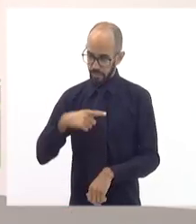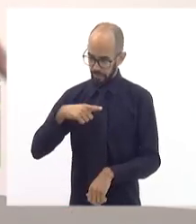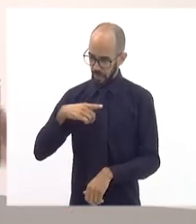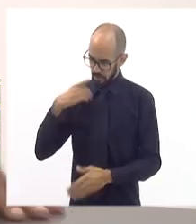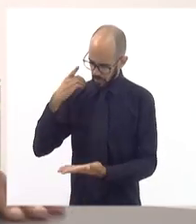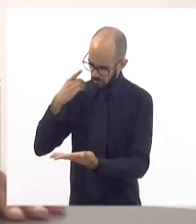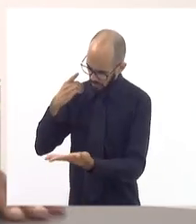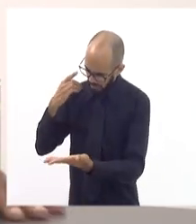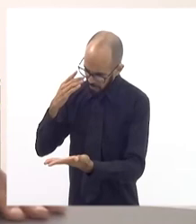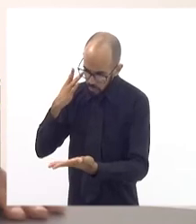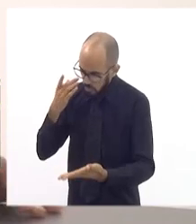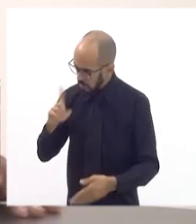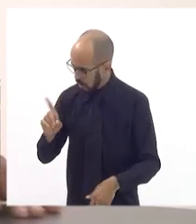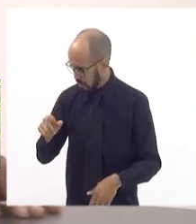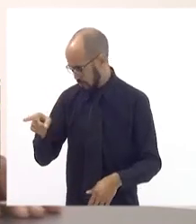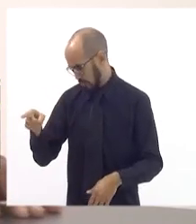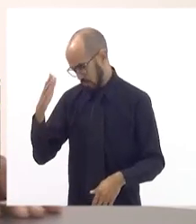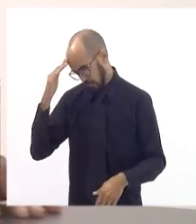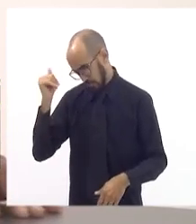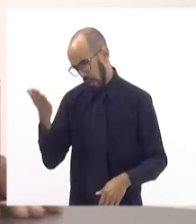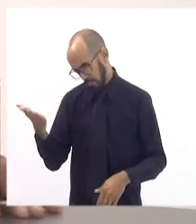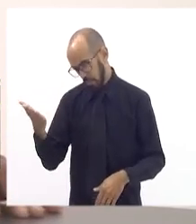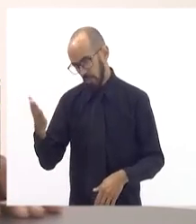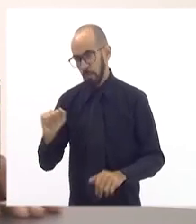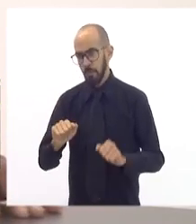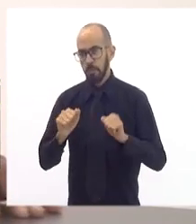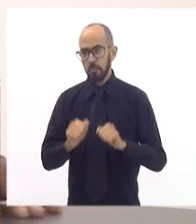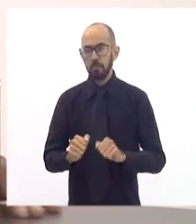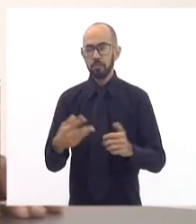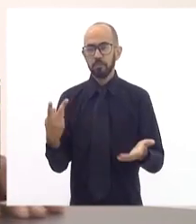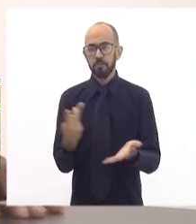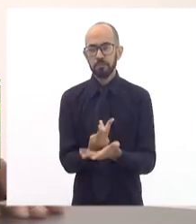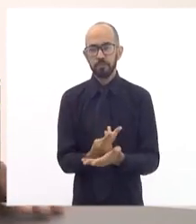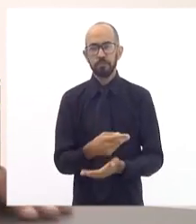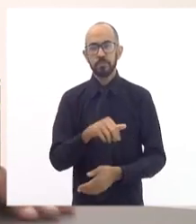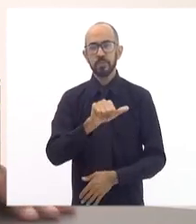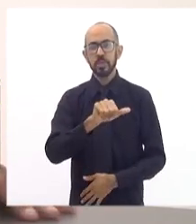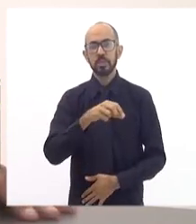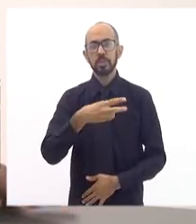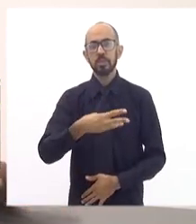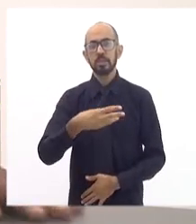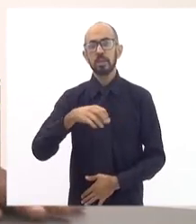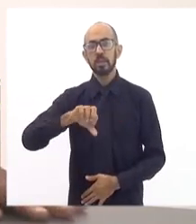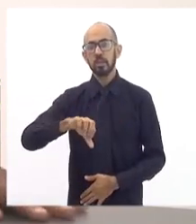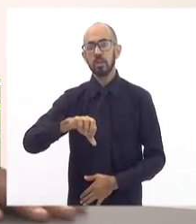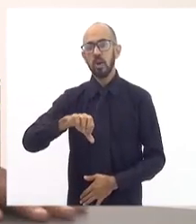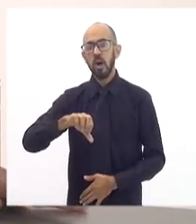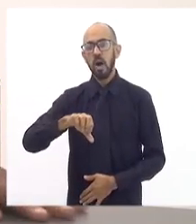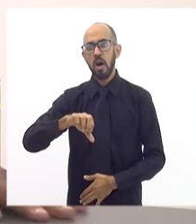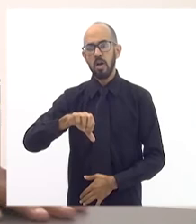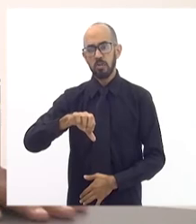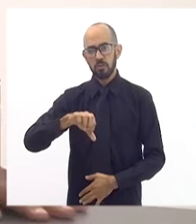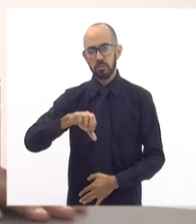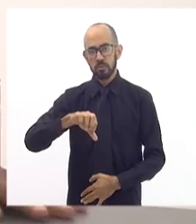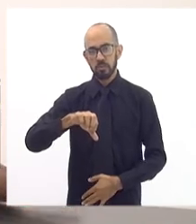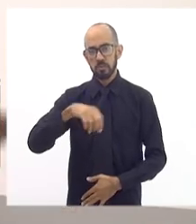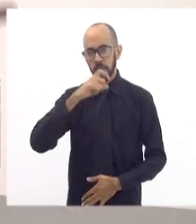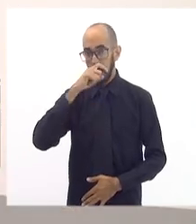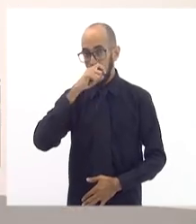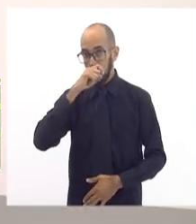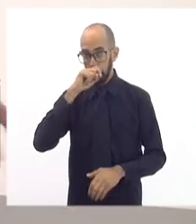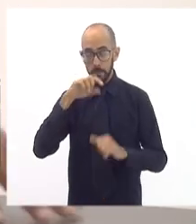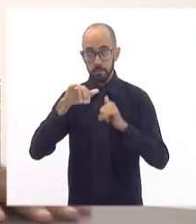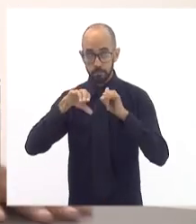casa ou seja de ciência da casa há previsão de instalação de outras 139 termelétricas no Brasil